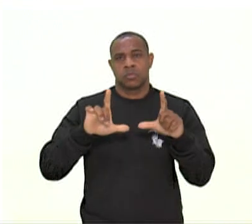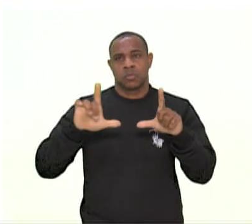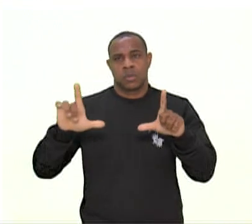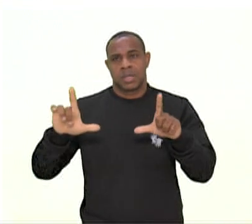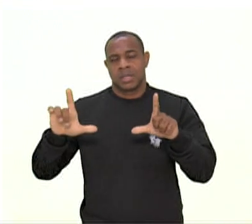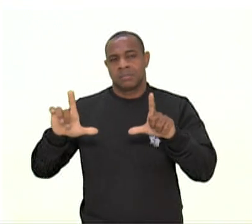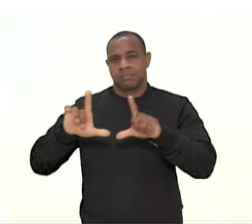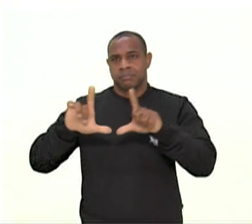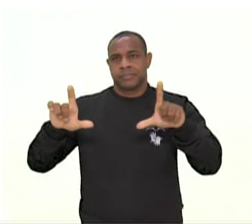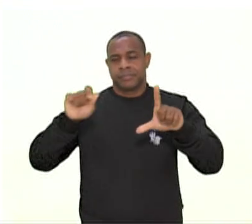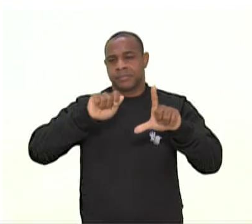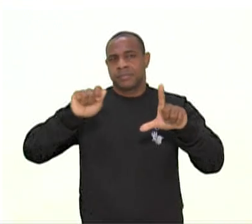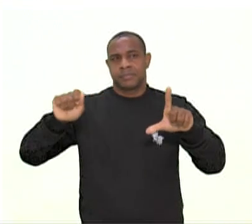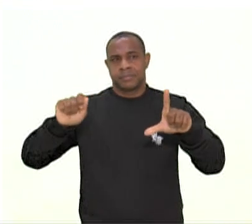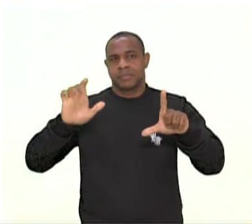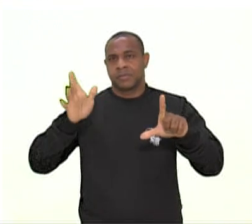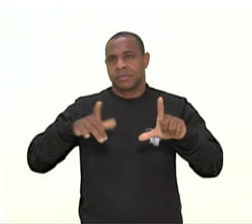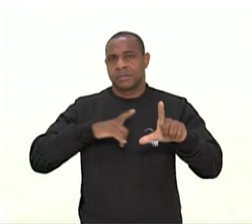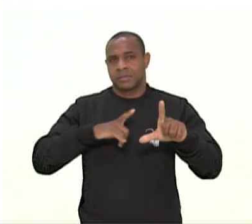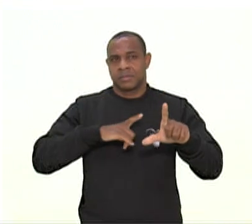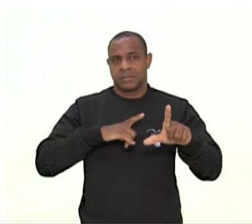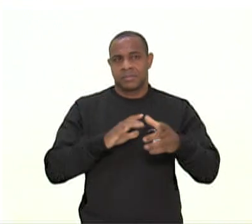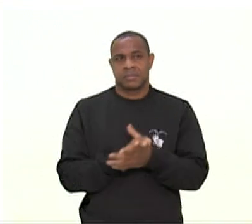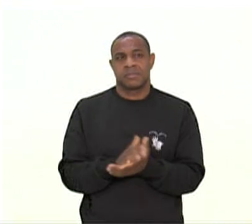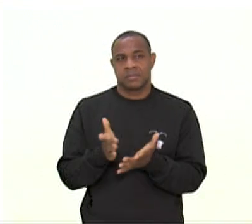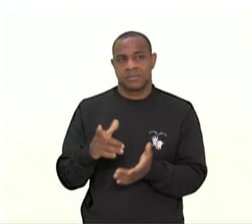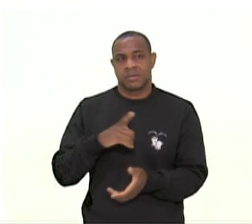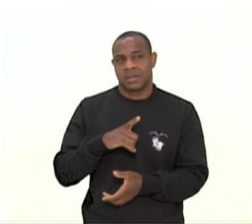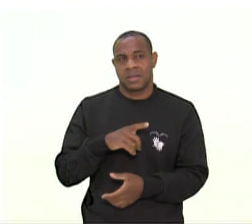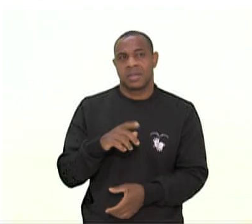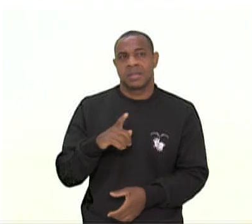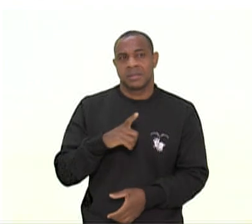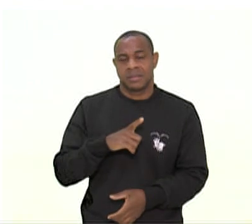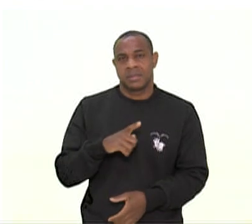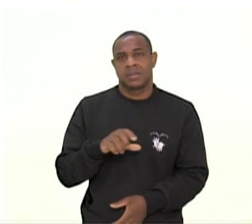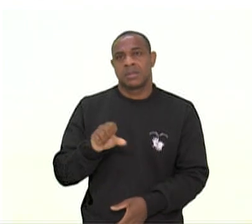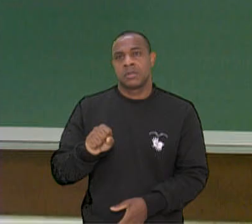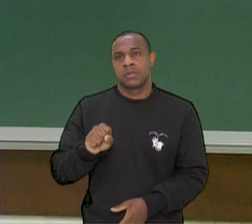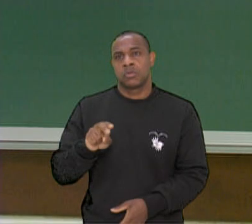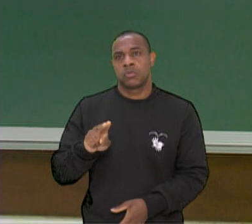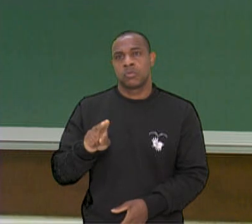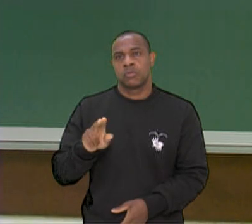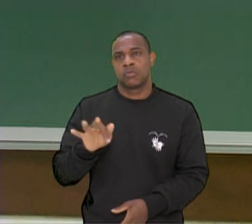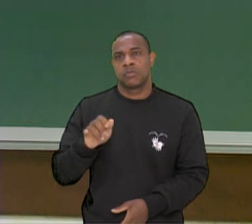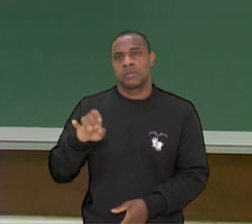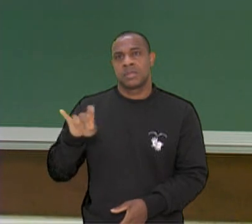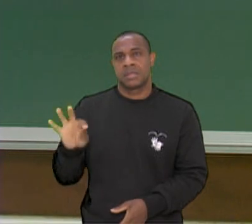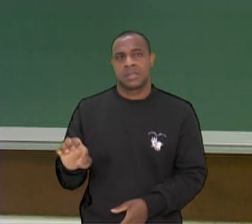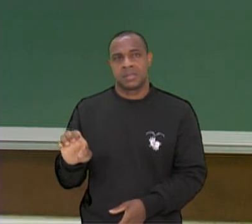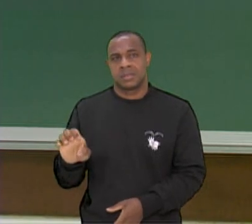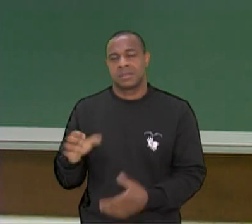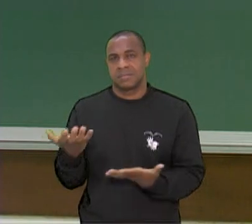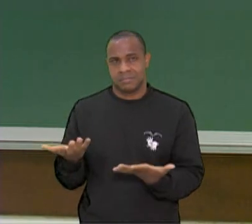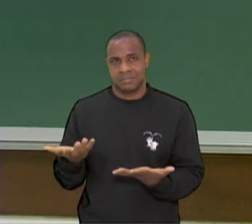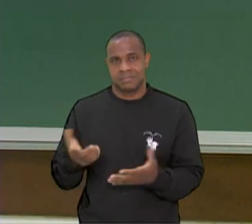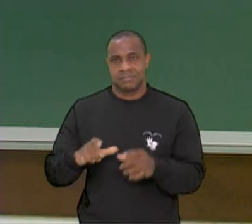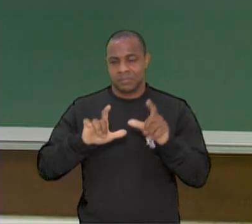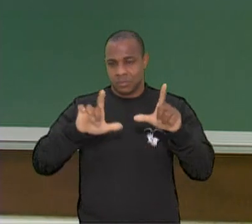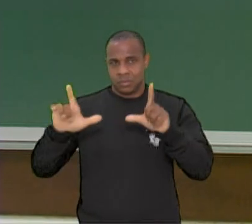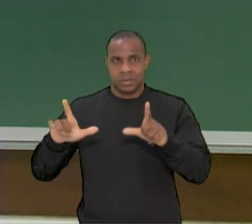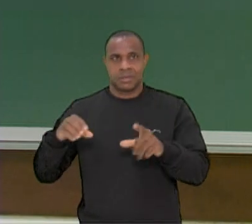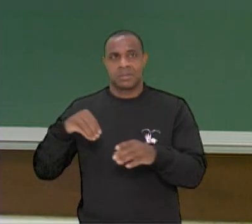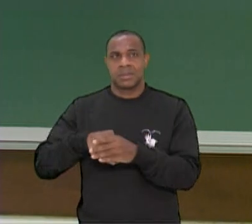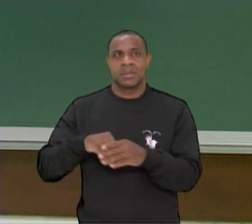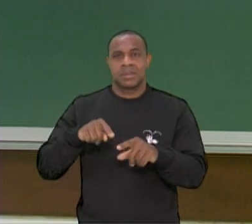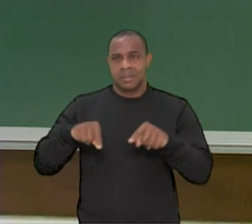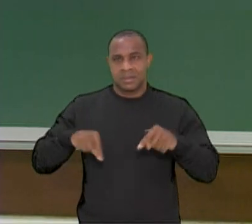na sala. Já existem suficientes quadros na sala. Legal, né, gente? Vamos lá? E a dica